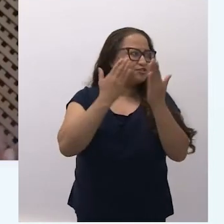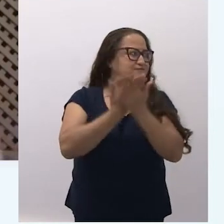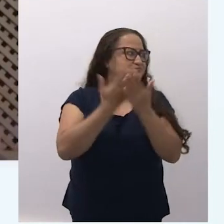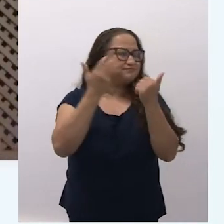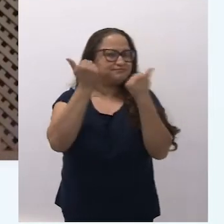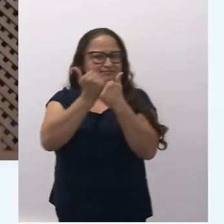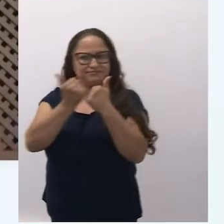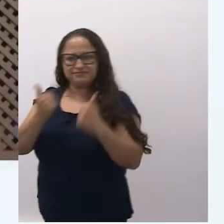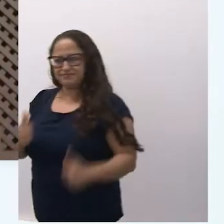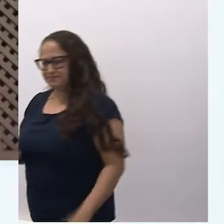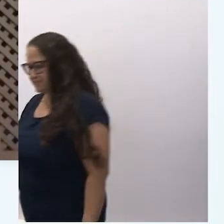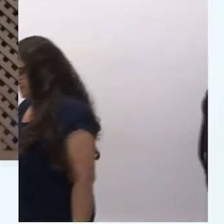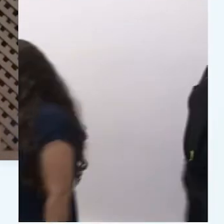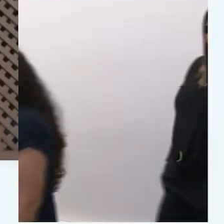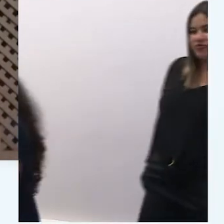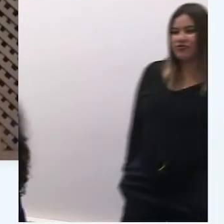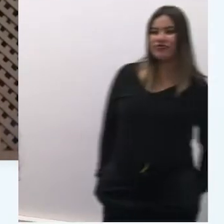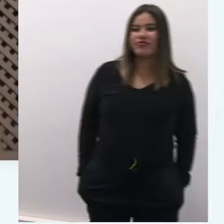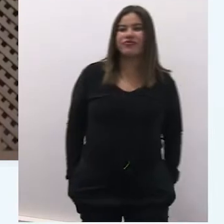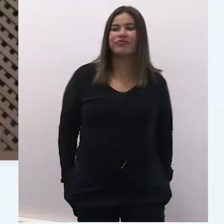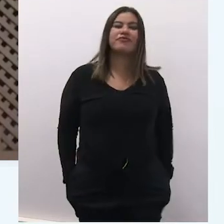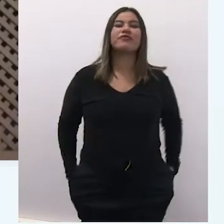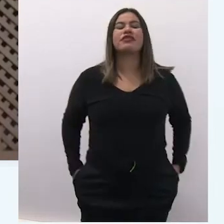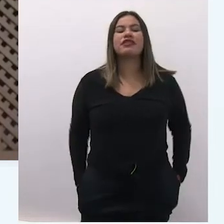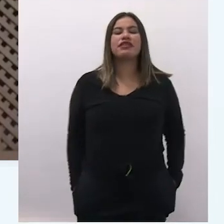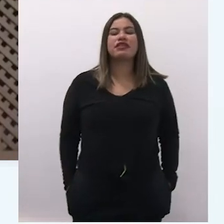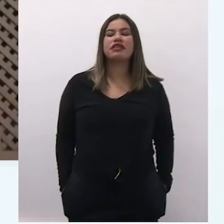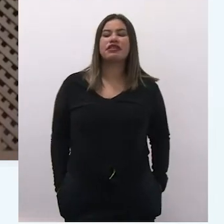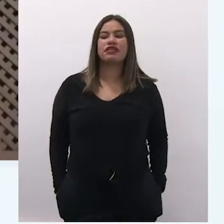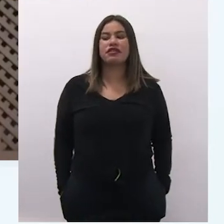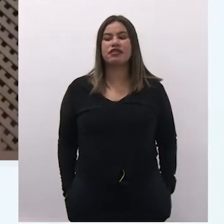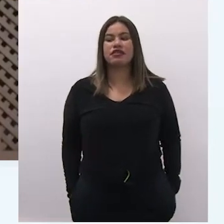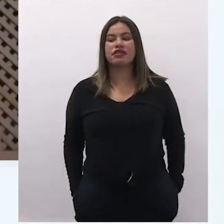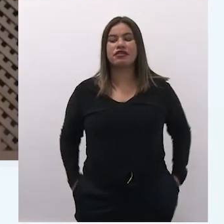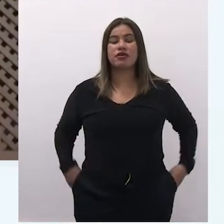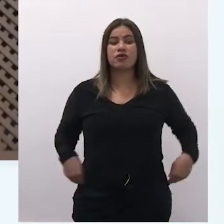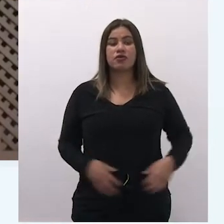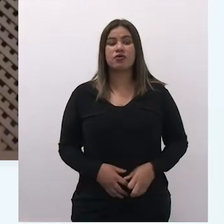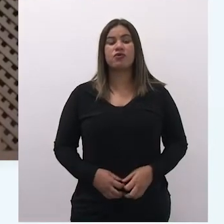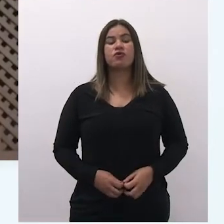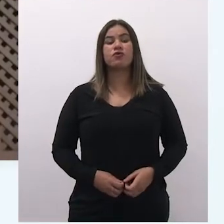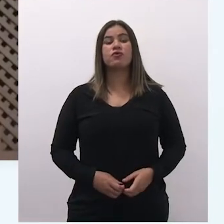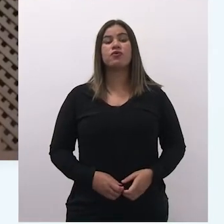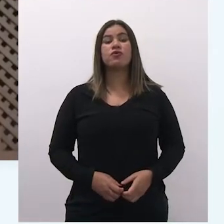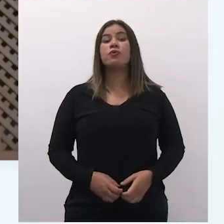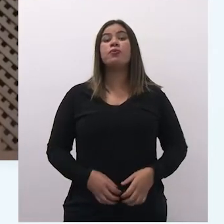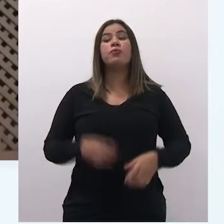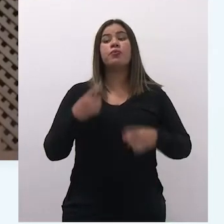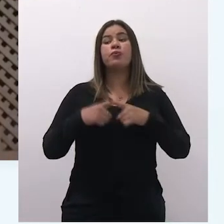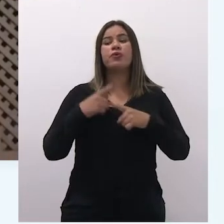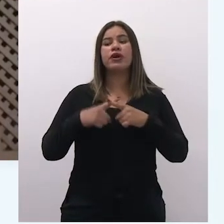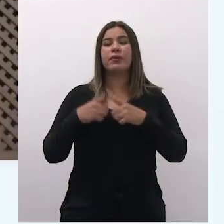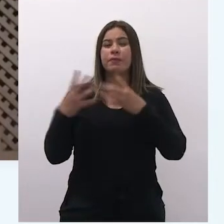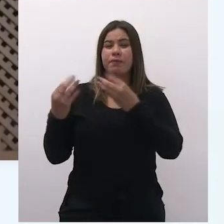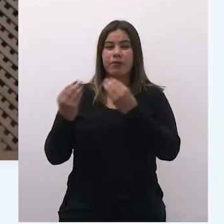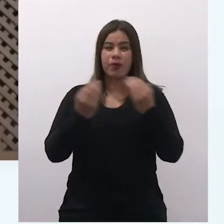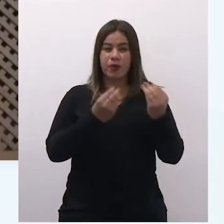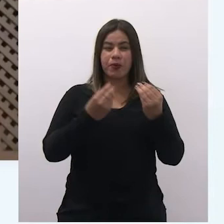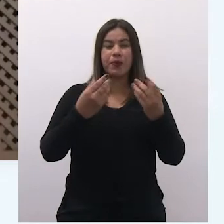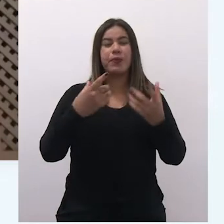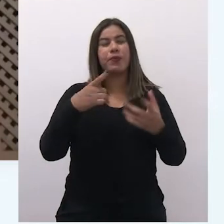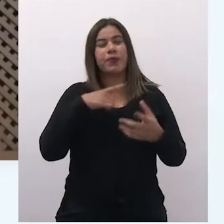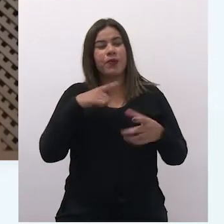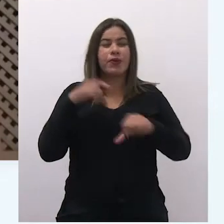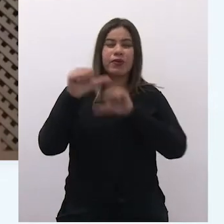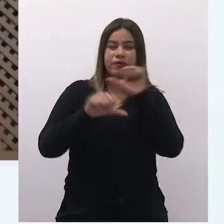para ontem. Também é verdade. Tudo isso porque são muitas mudanças que estão acontecendo ali na